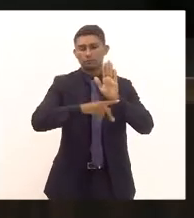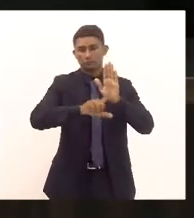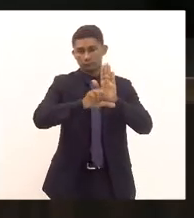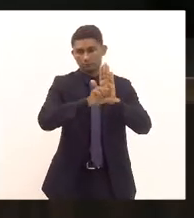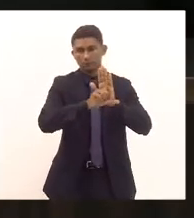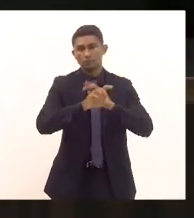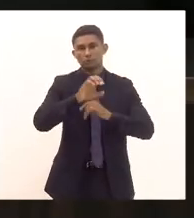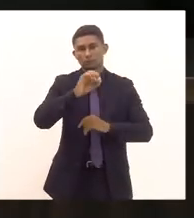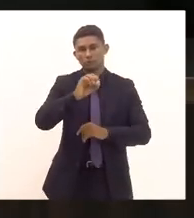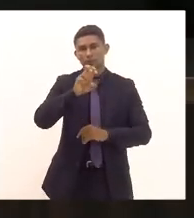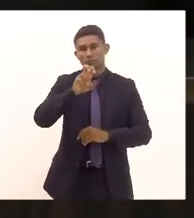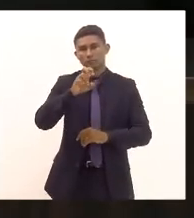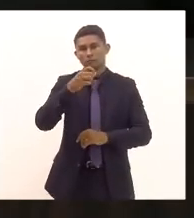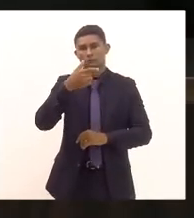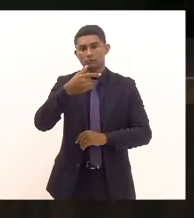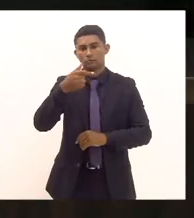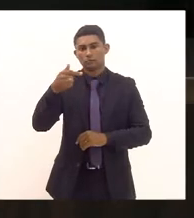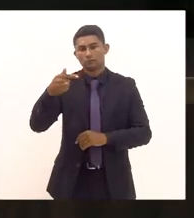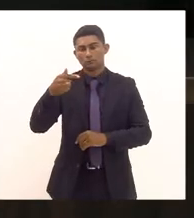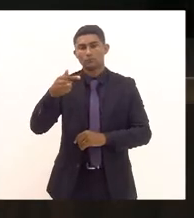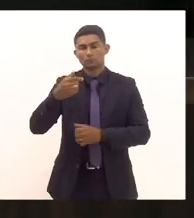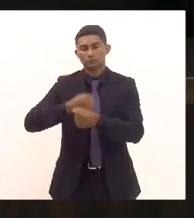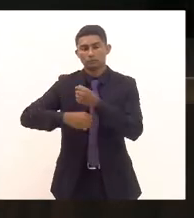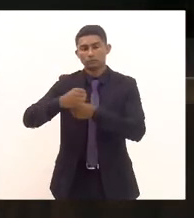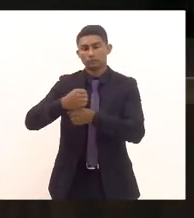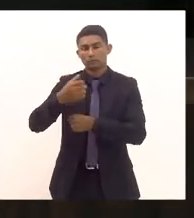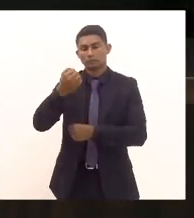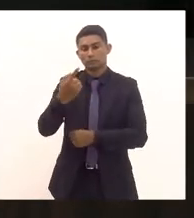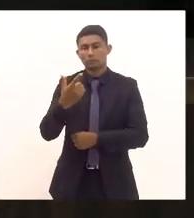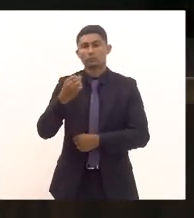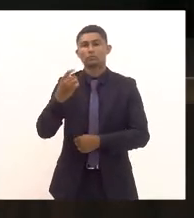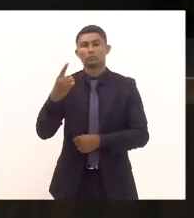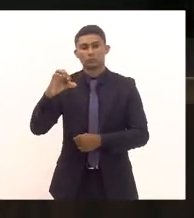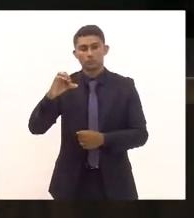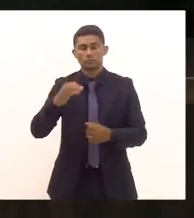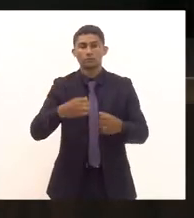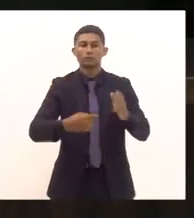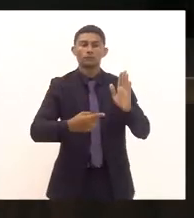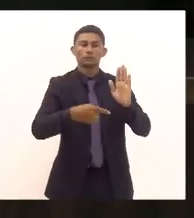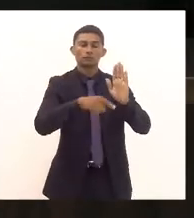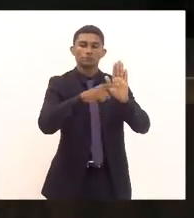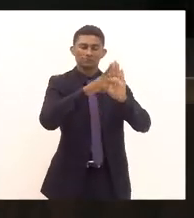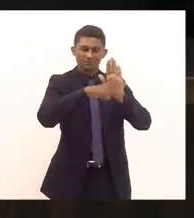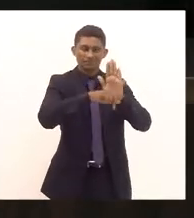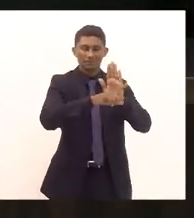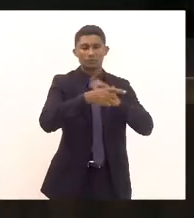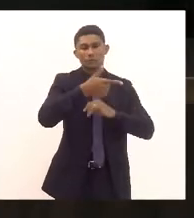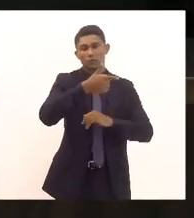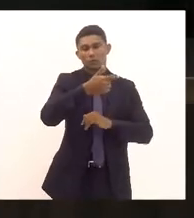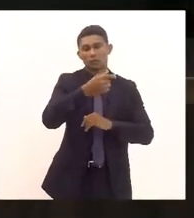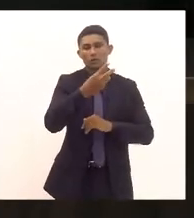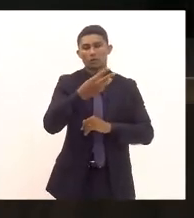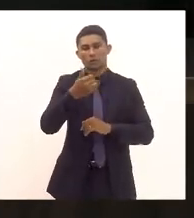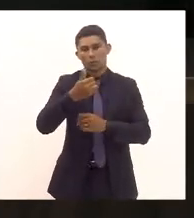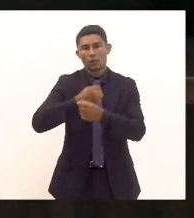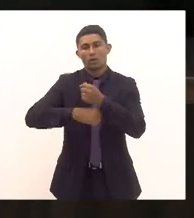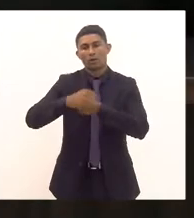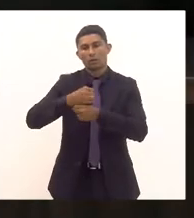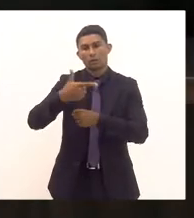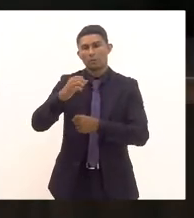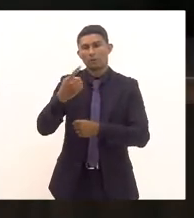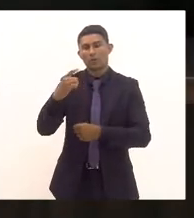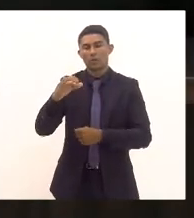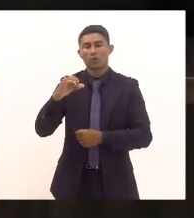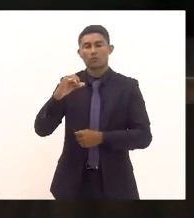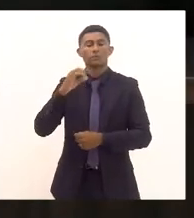lei 0527 19373 2020e 1231 de 19 Deputado Renan